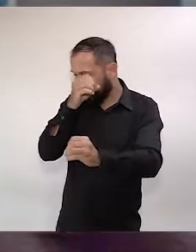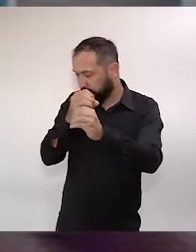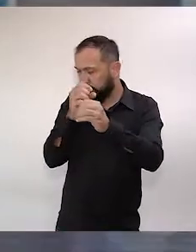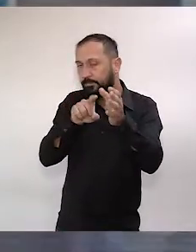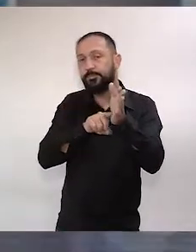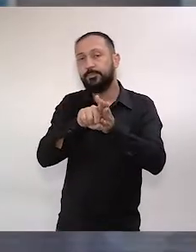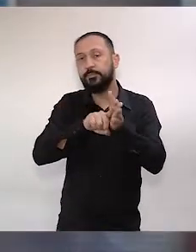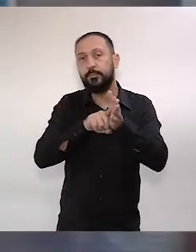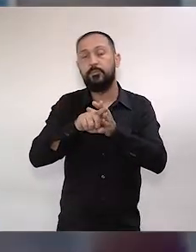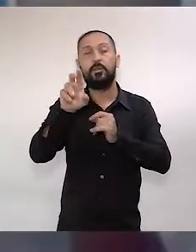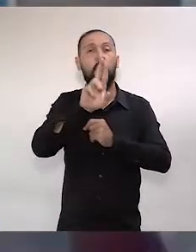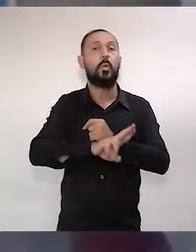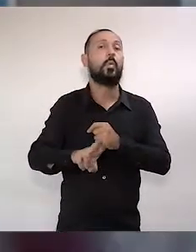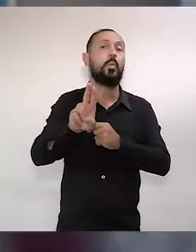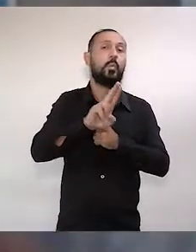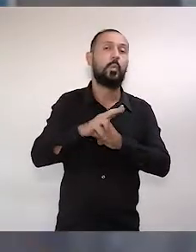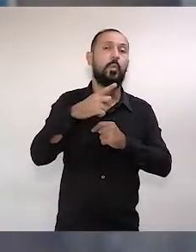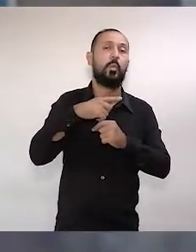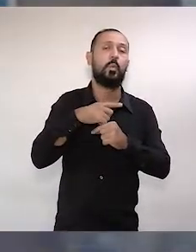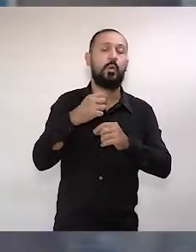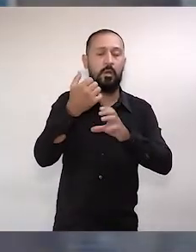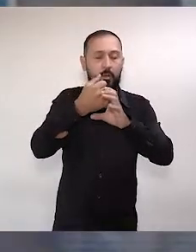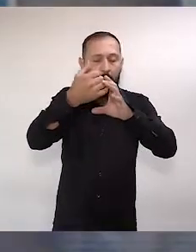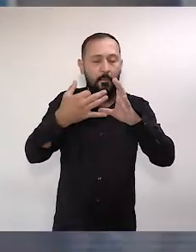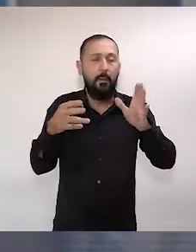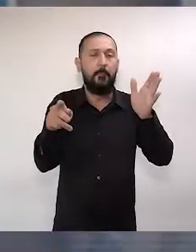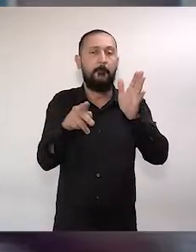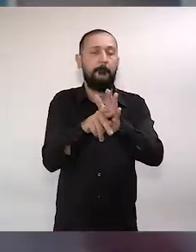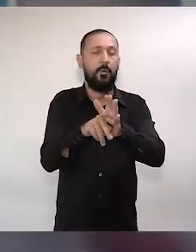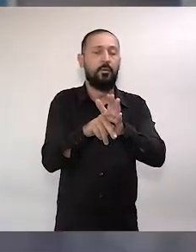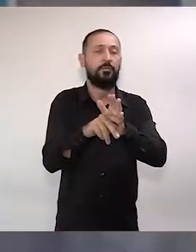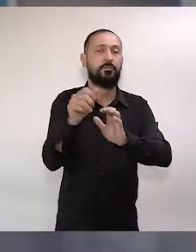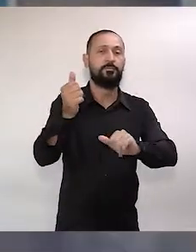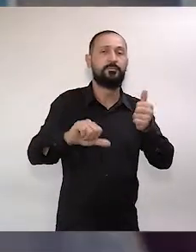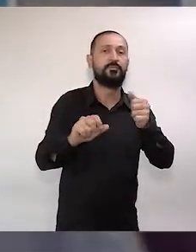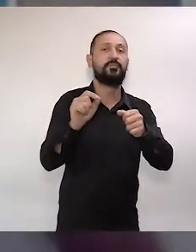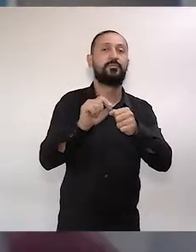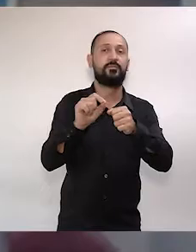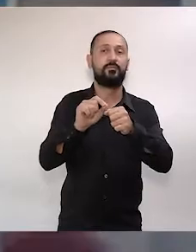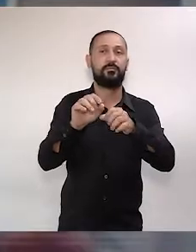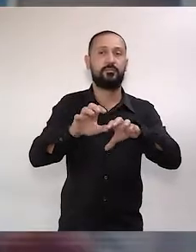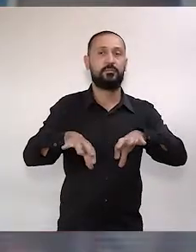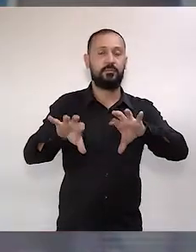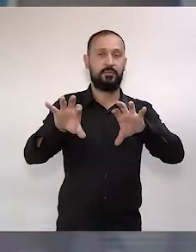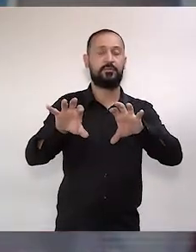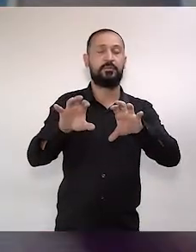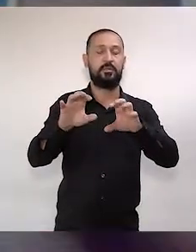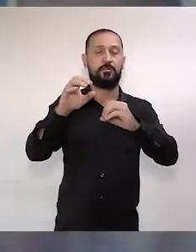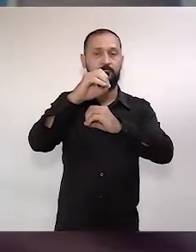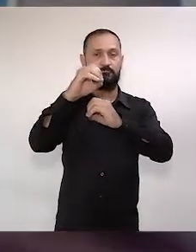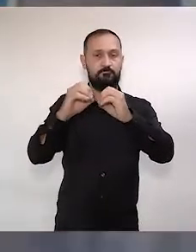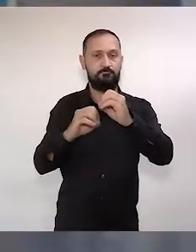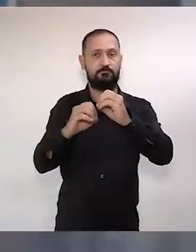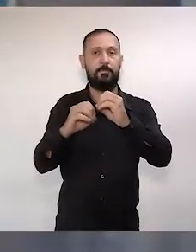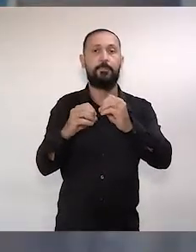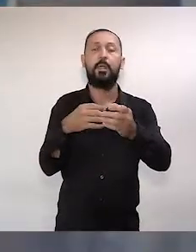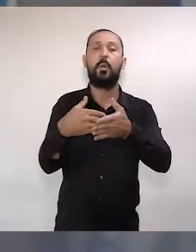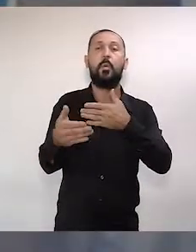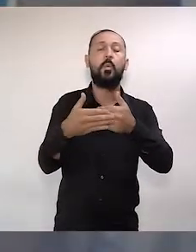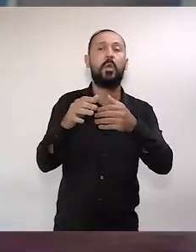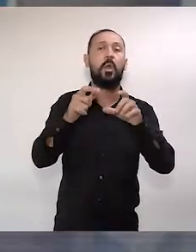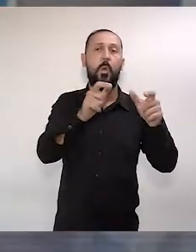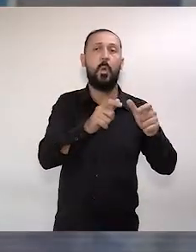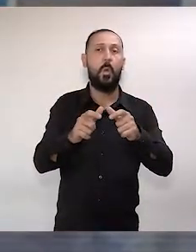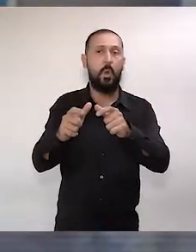utilizada em laboratórios de pesquisa, a qual você utiliza características físico-químicas de moléculas para fazer a separação dessas